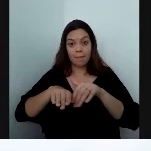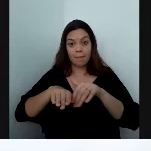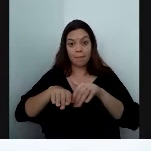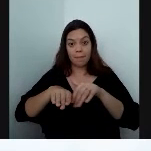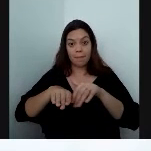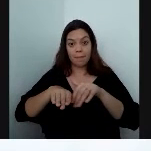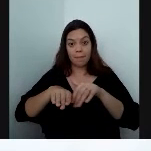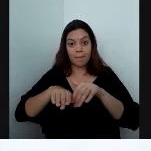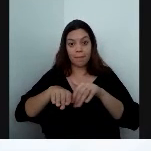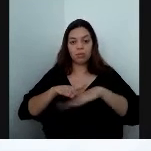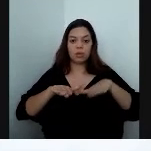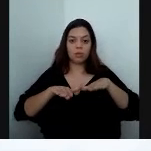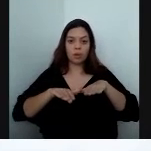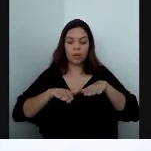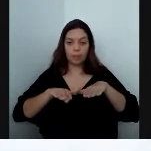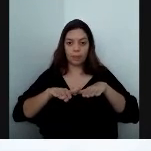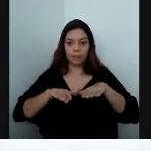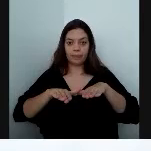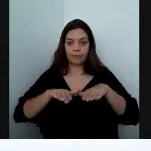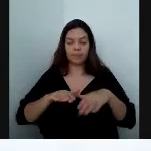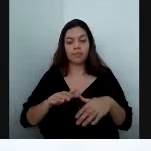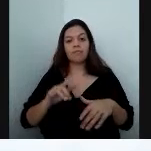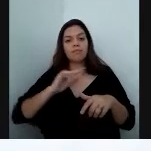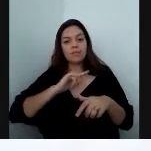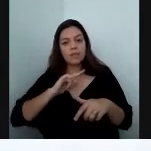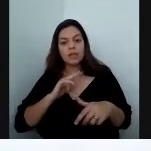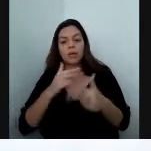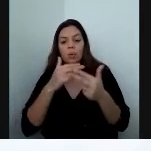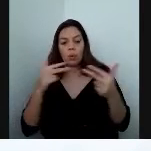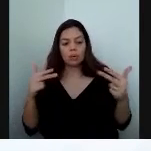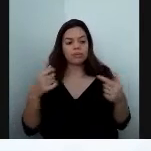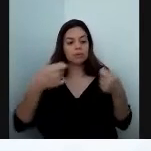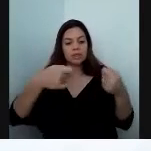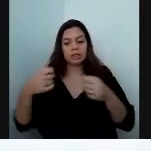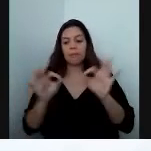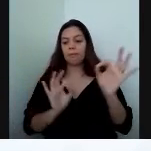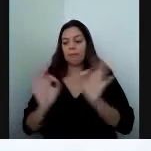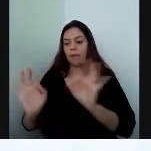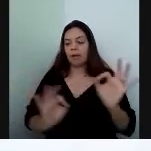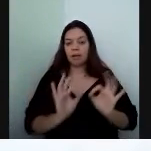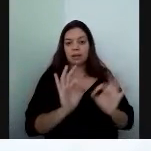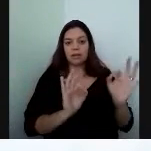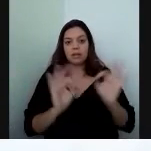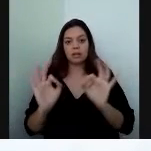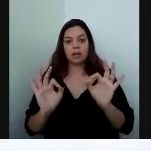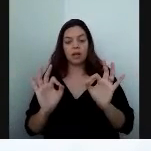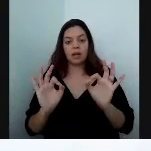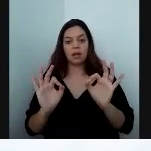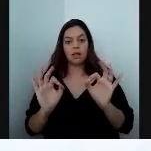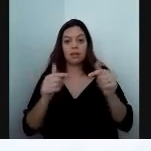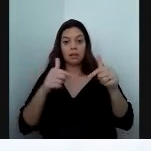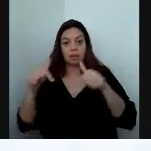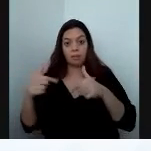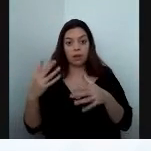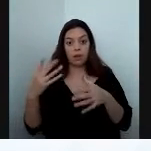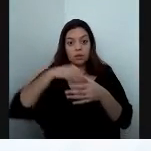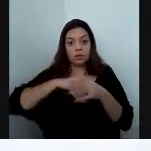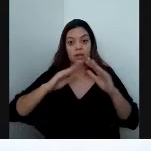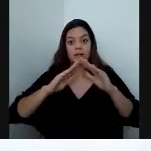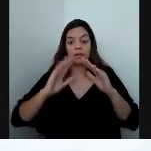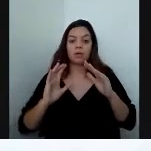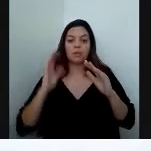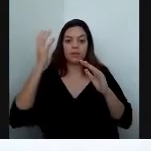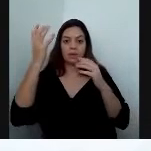já a gente já discutiu aqui, né, várias vezes, porque basicamente a live tem um ano, a live nasce junto com a